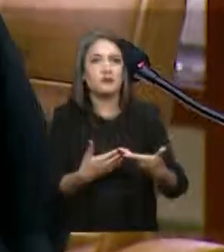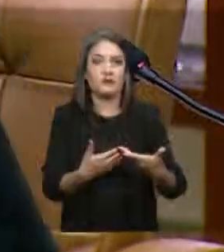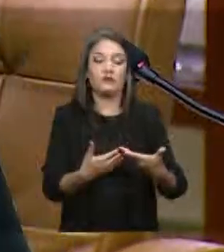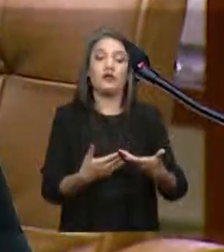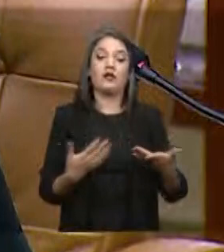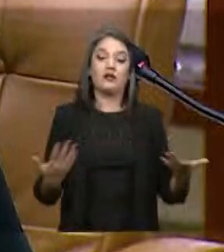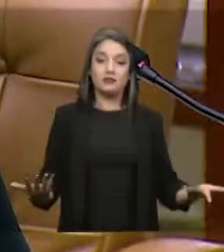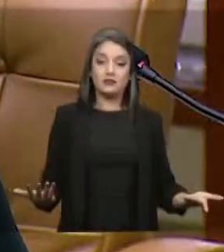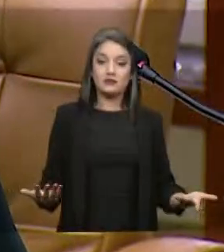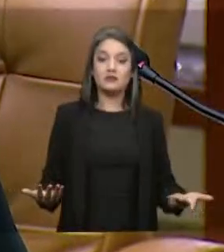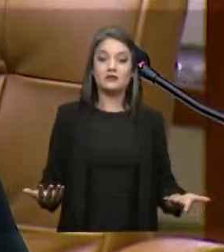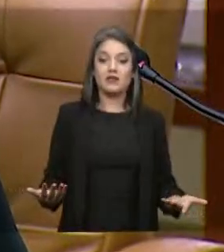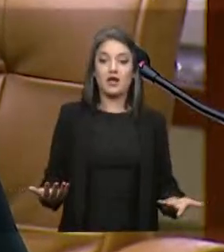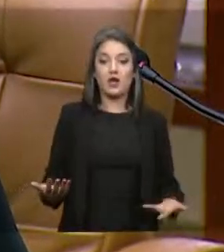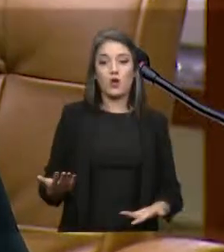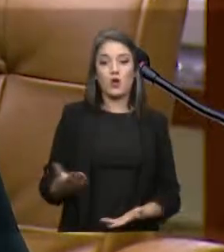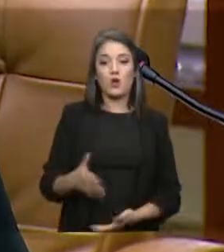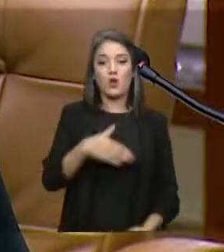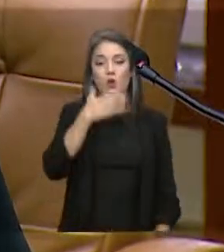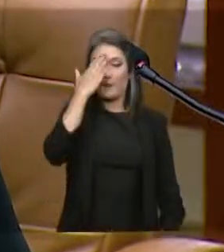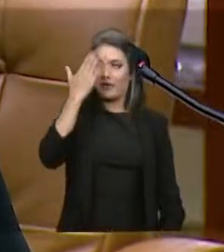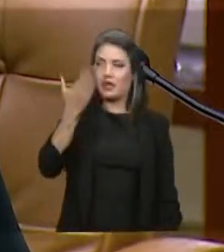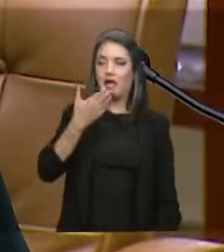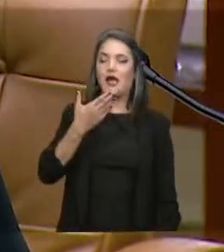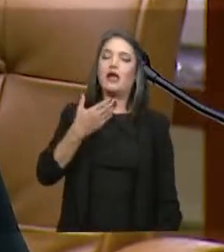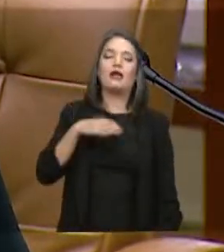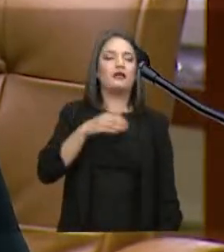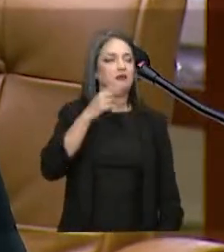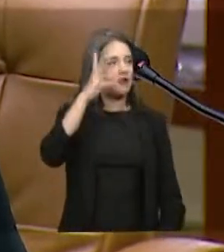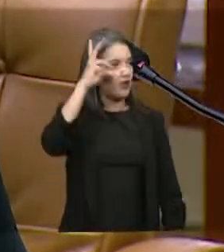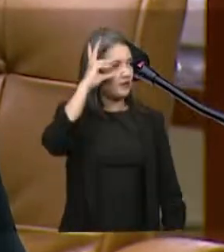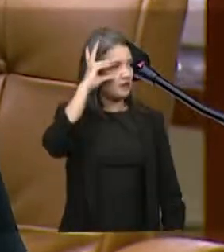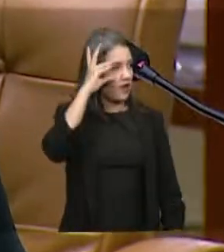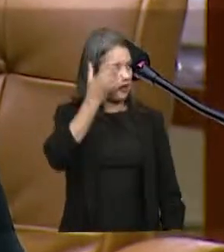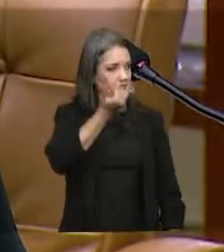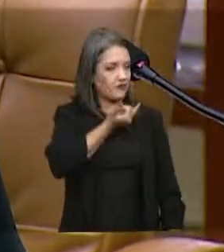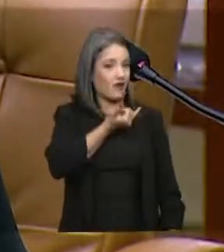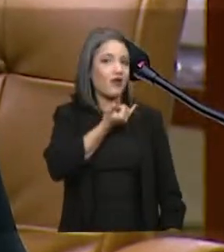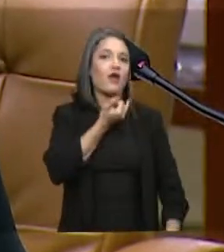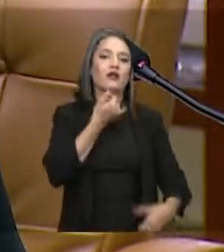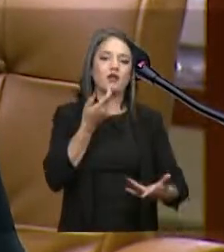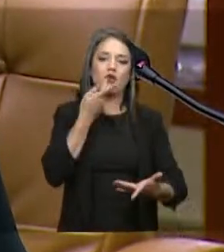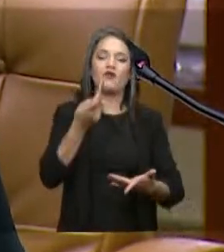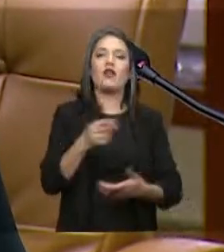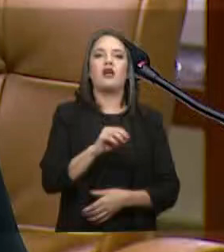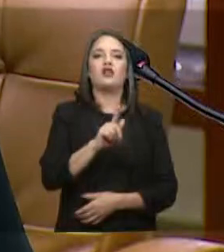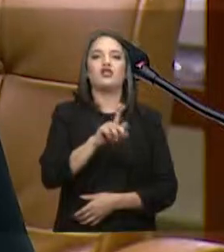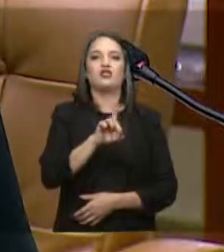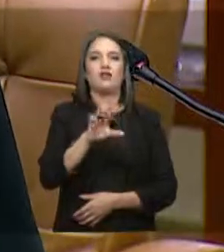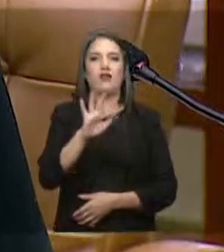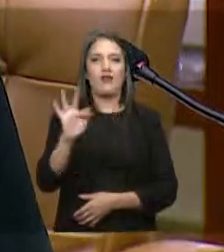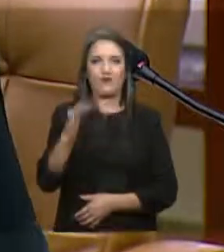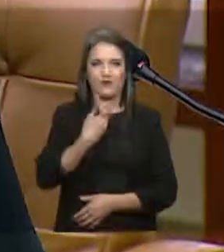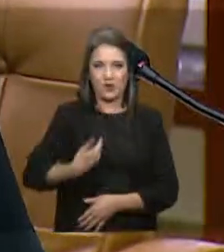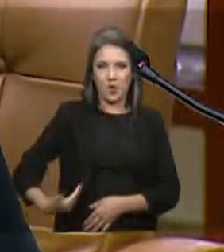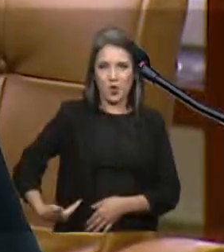o registro agradeço a lembrança do ministro André fica o registro do esforço do GDF